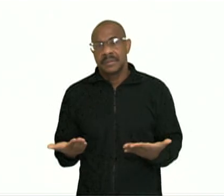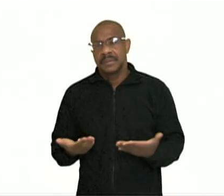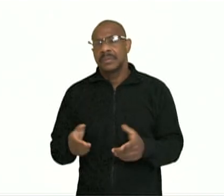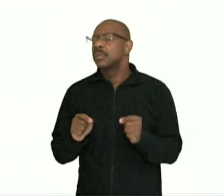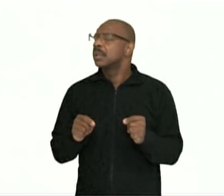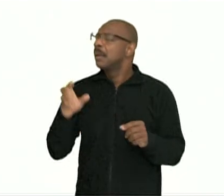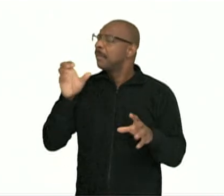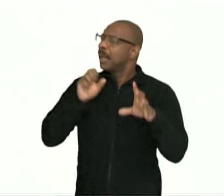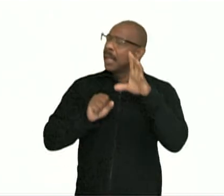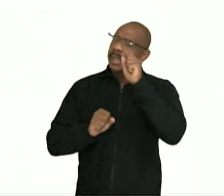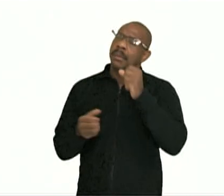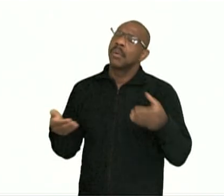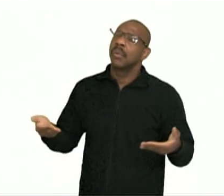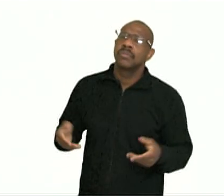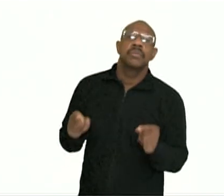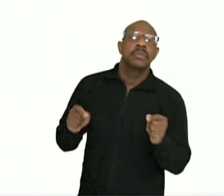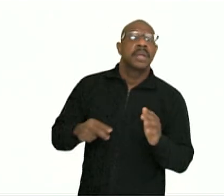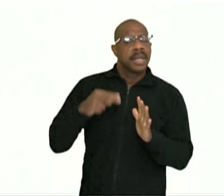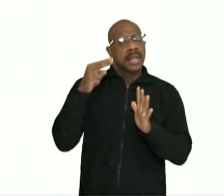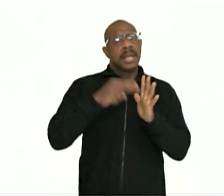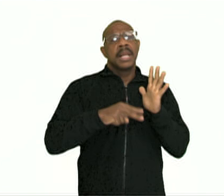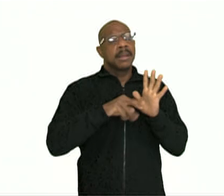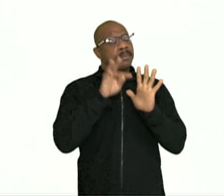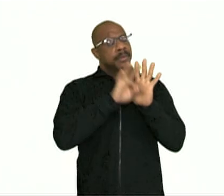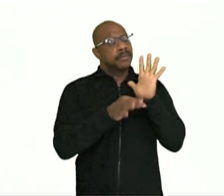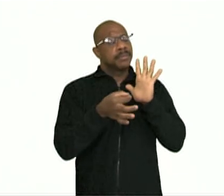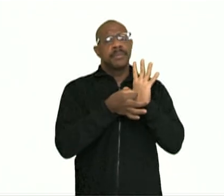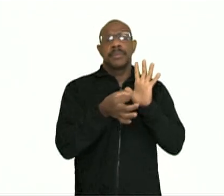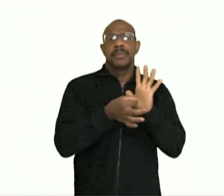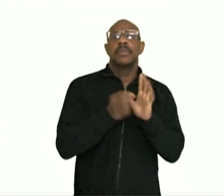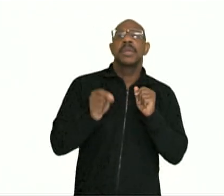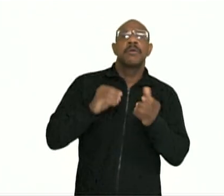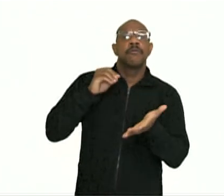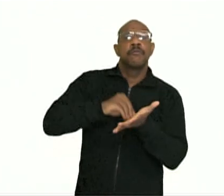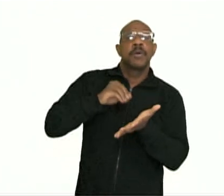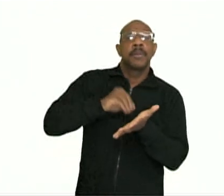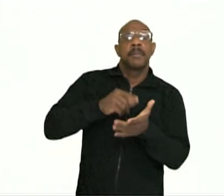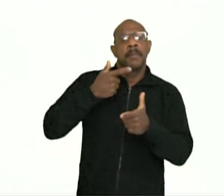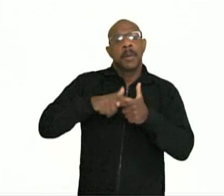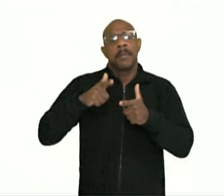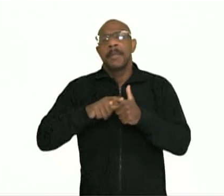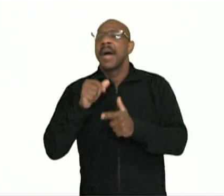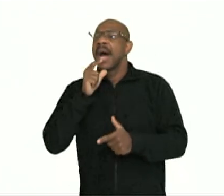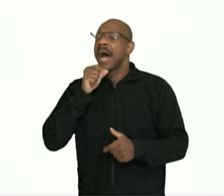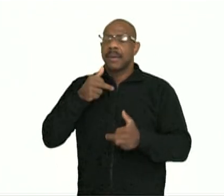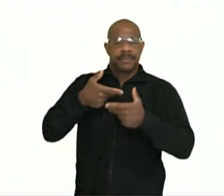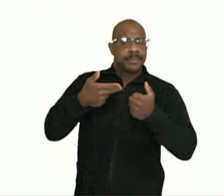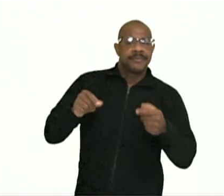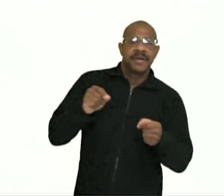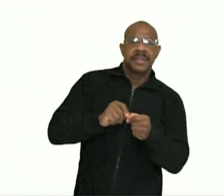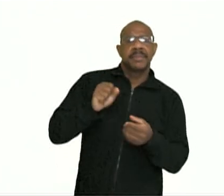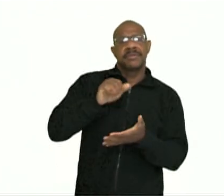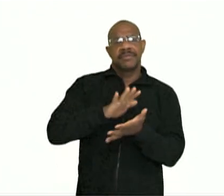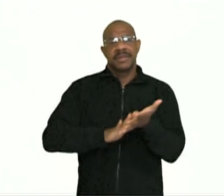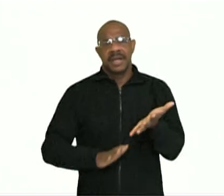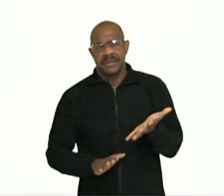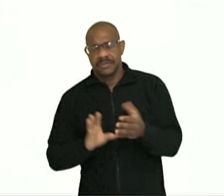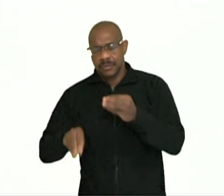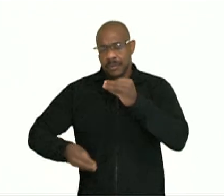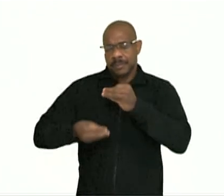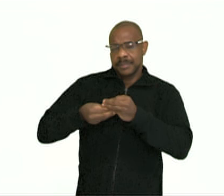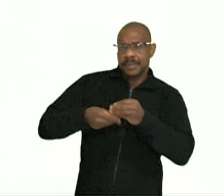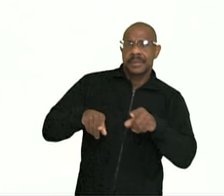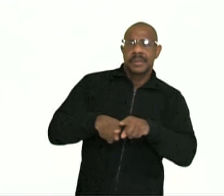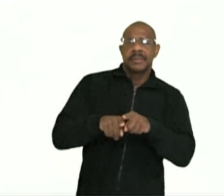O que aprendemos? Lemos um artigo de opinião sobre a escassez de água. Realizamos atividades de interpretação